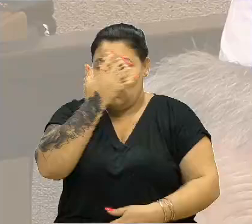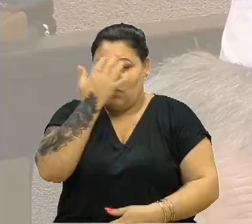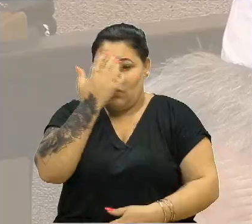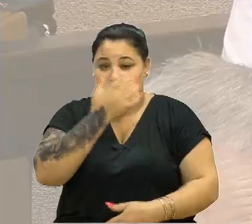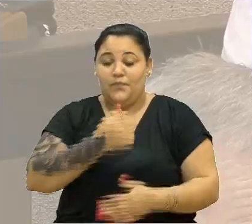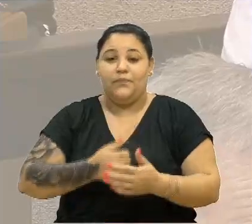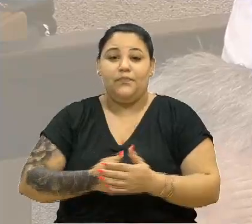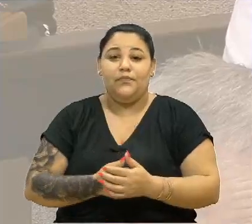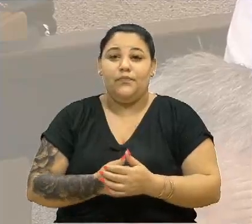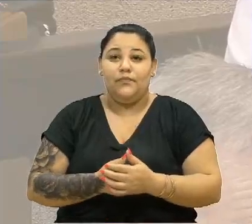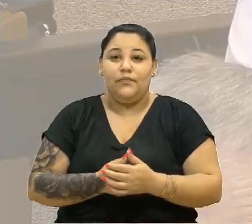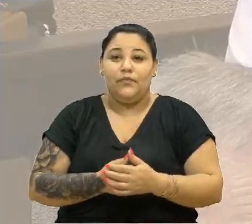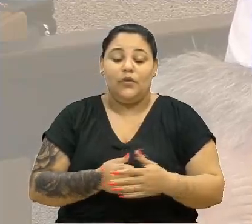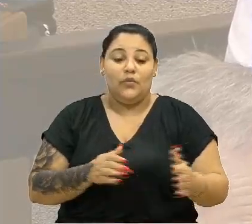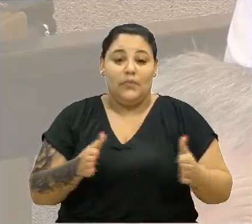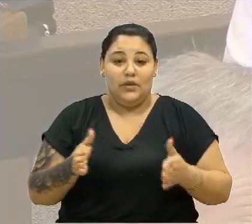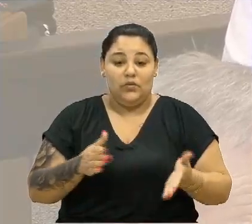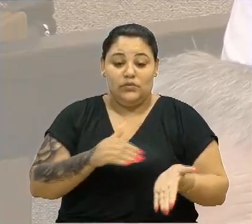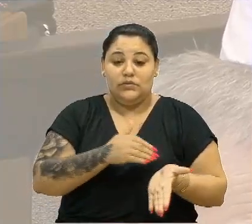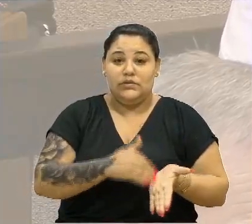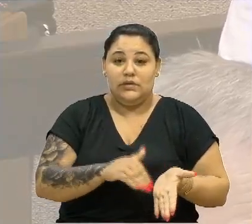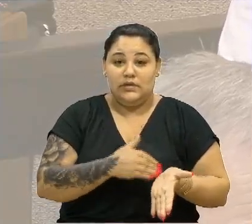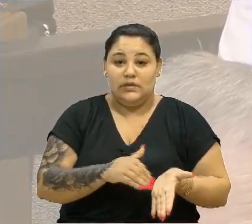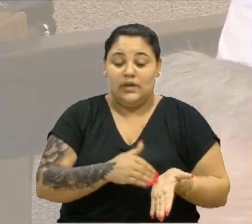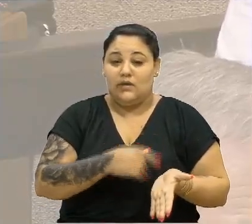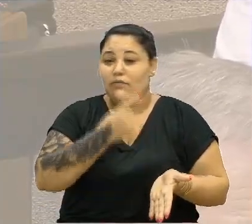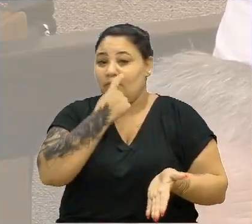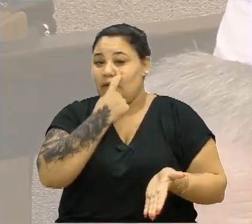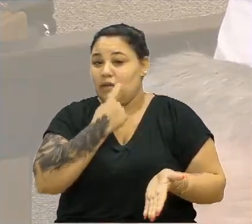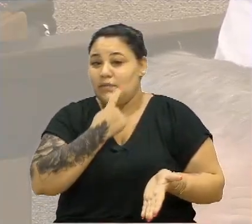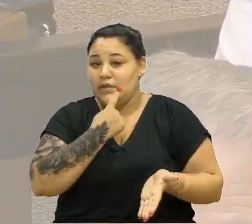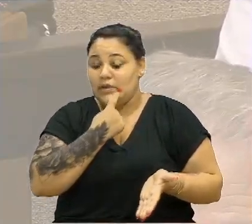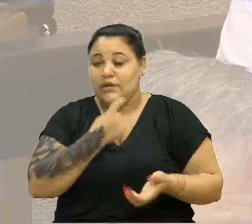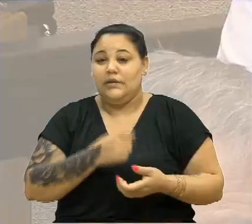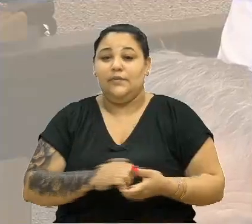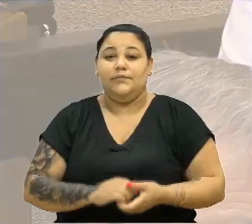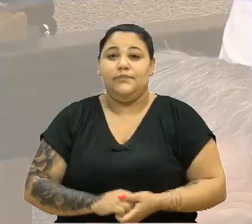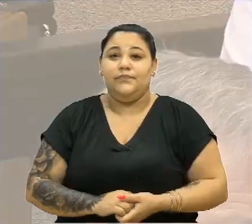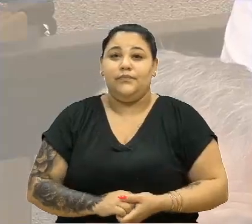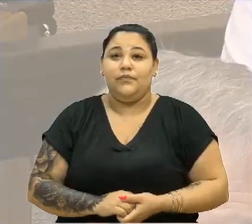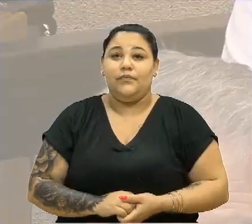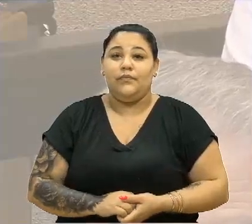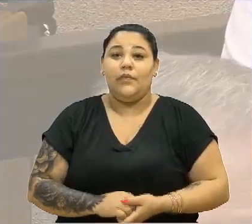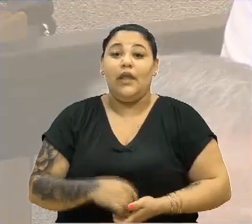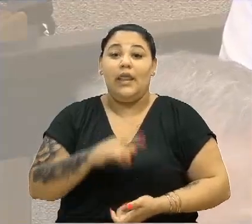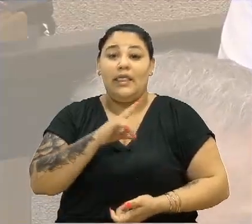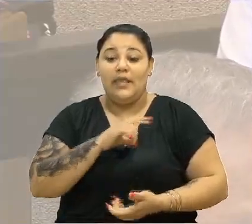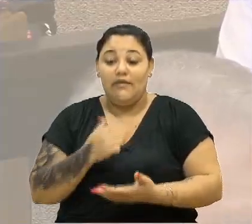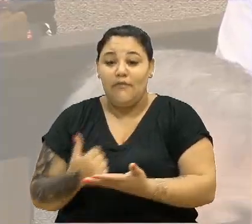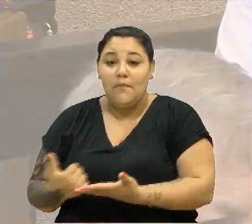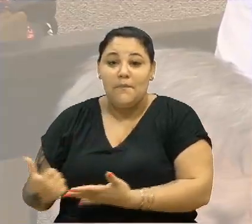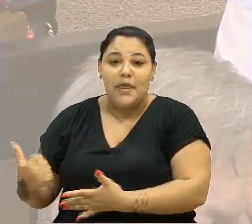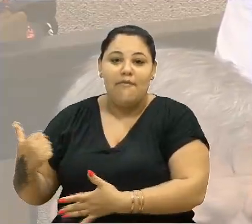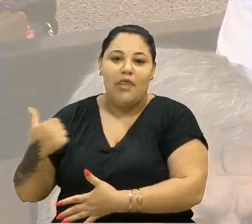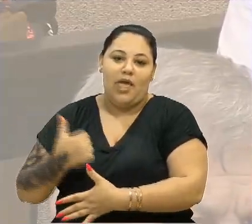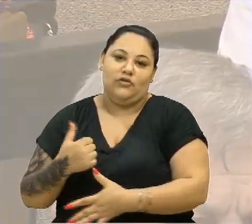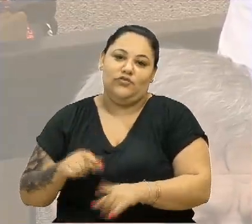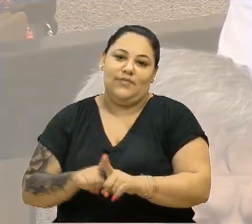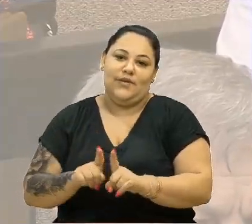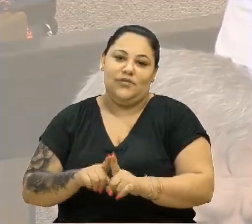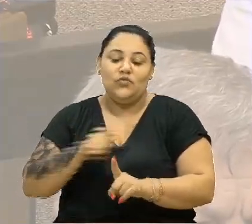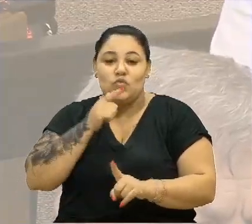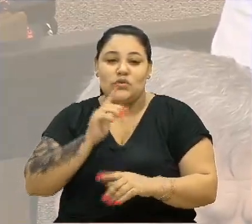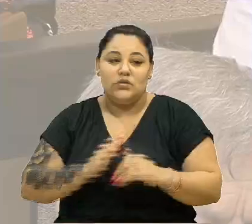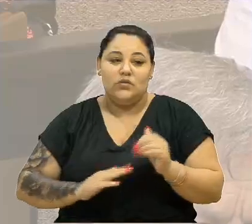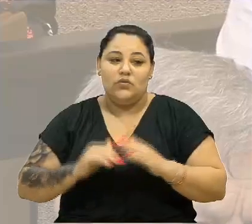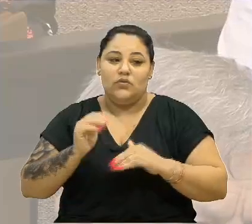o vereador e secretário Wagner Petrini, ele teve o privilégio também de construir junto com o